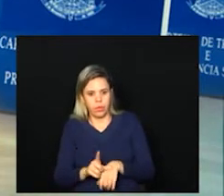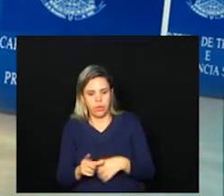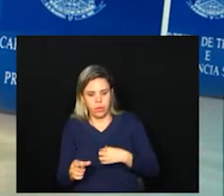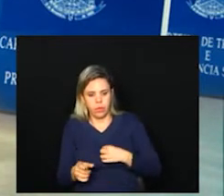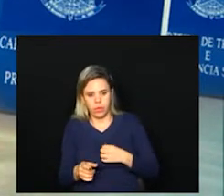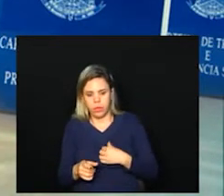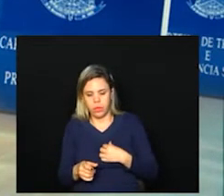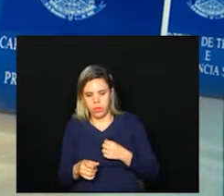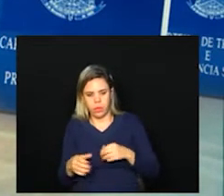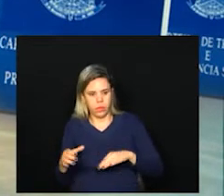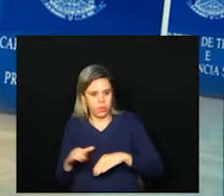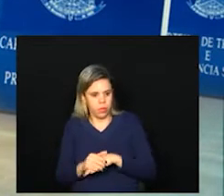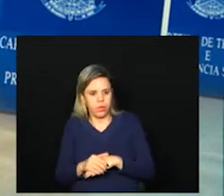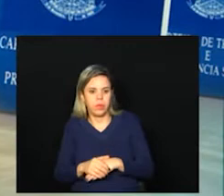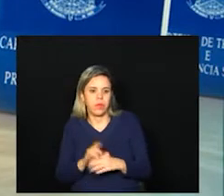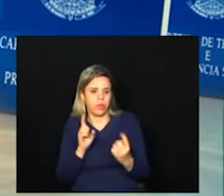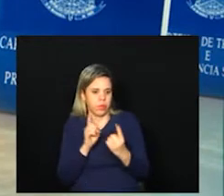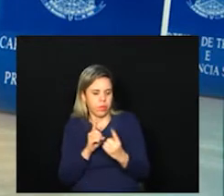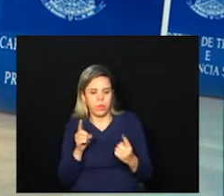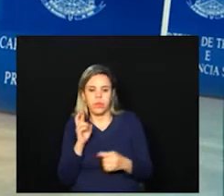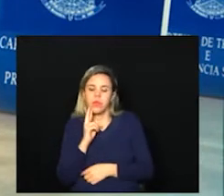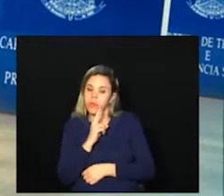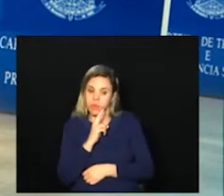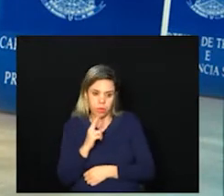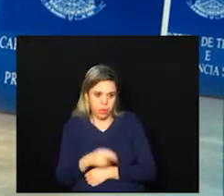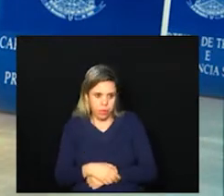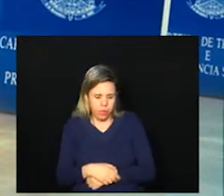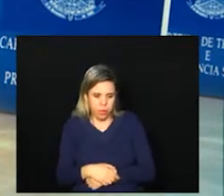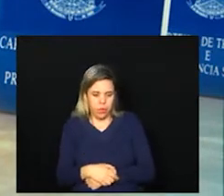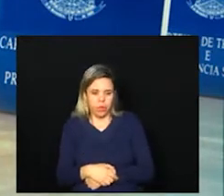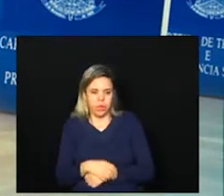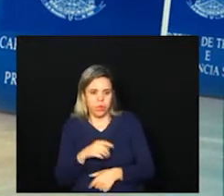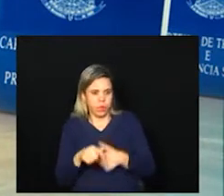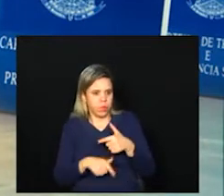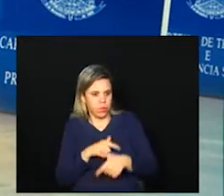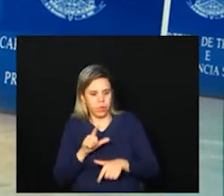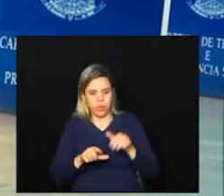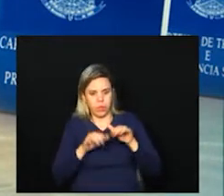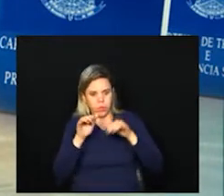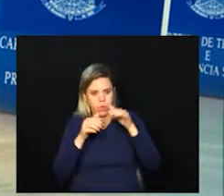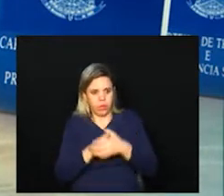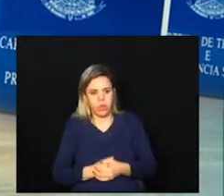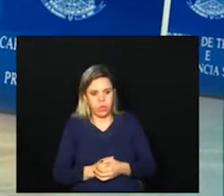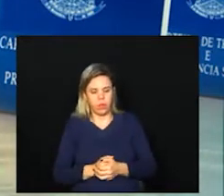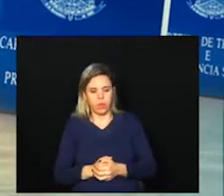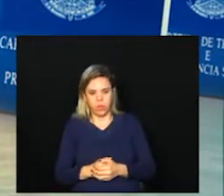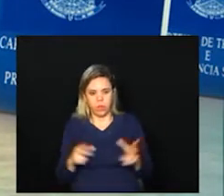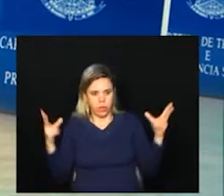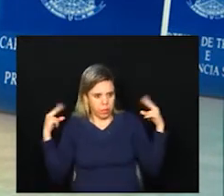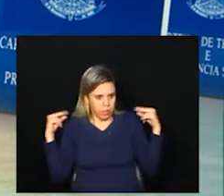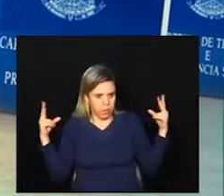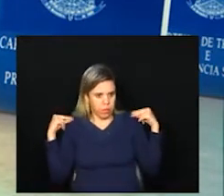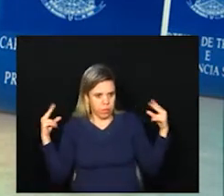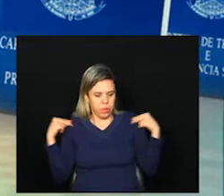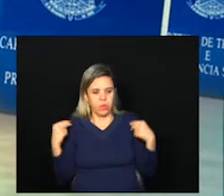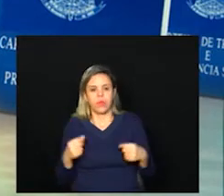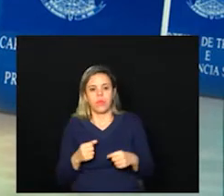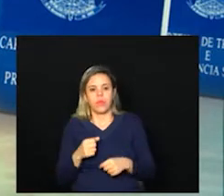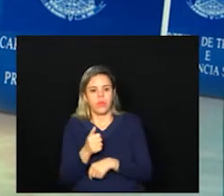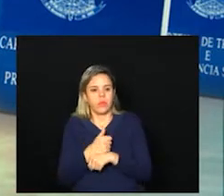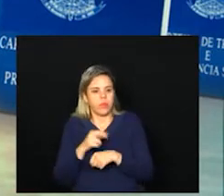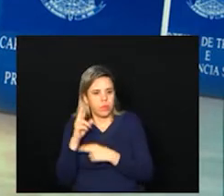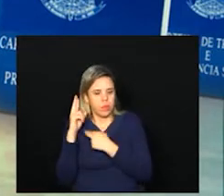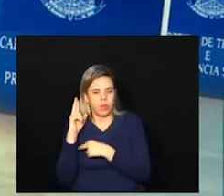e calçados, atendente de restaurante, operador de logística, motorista, encarregado